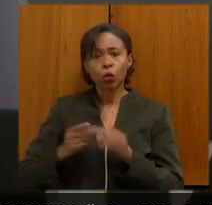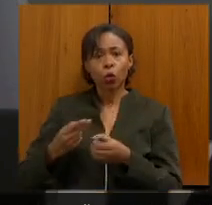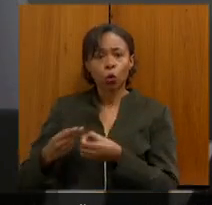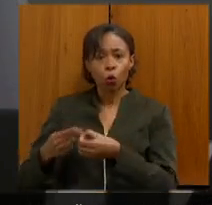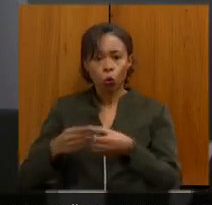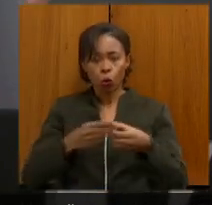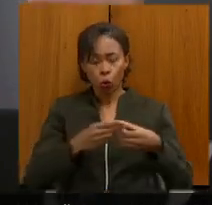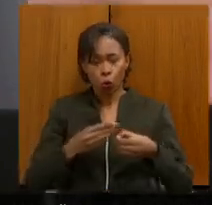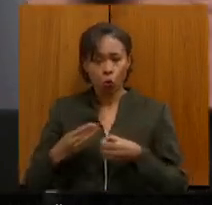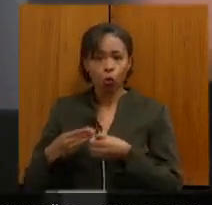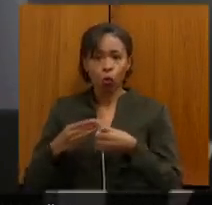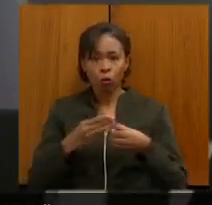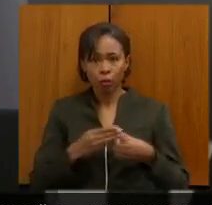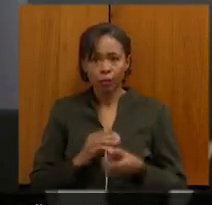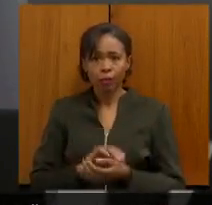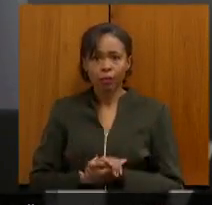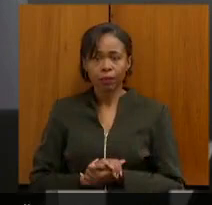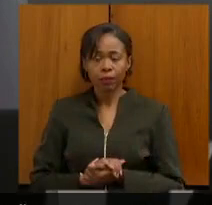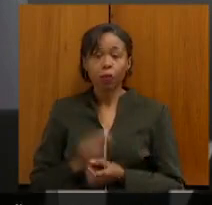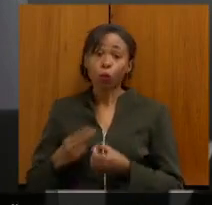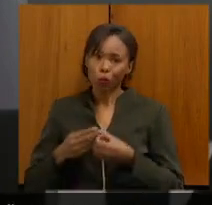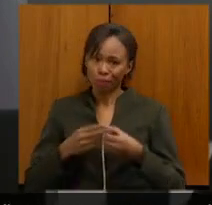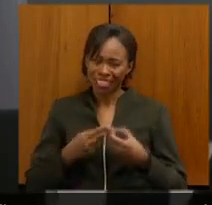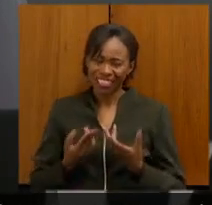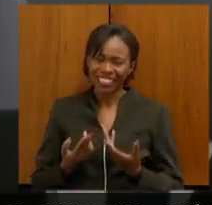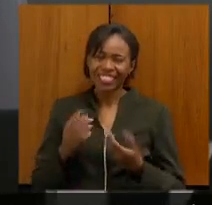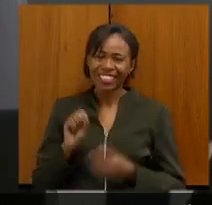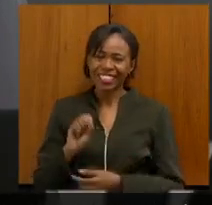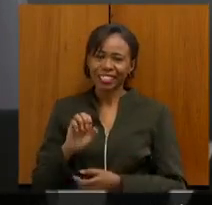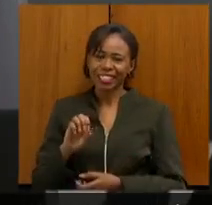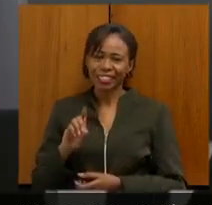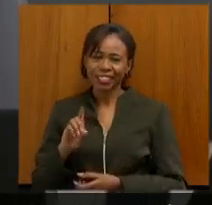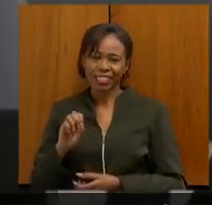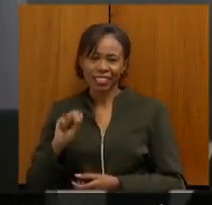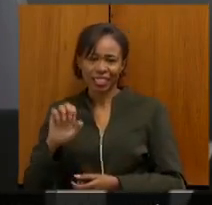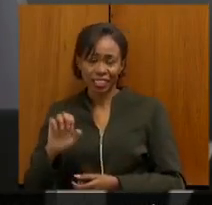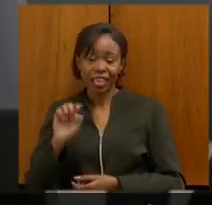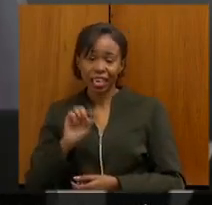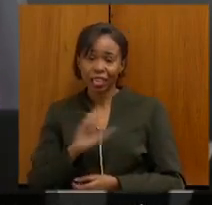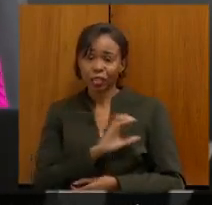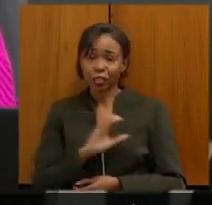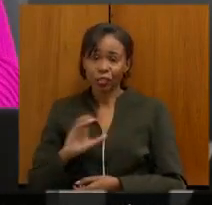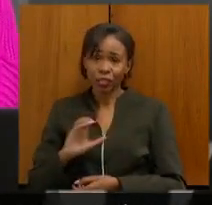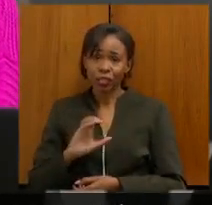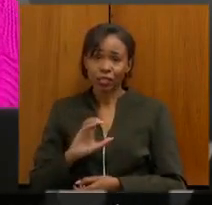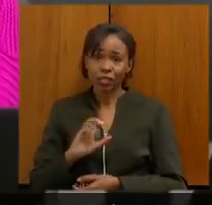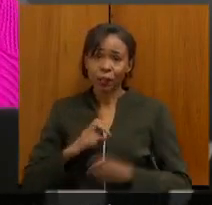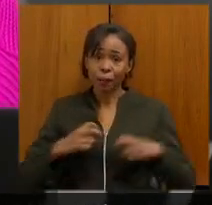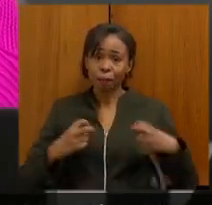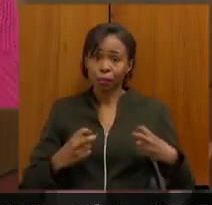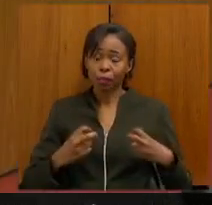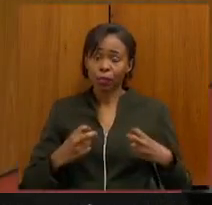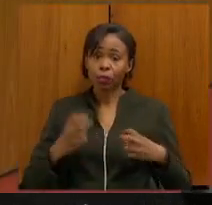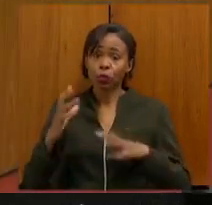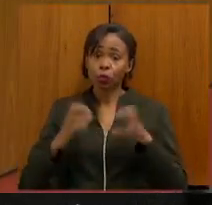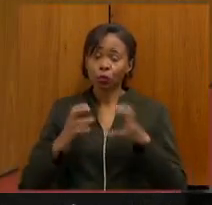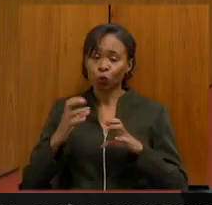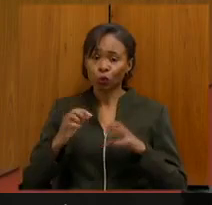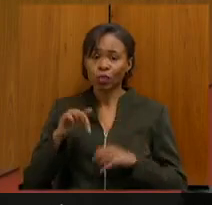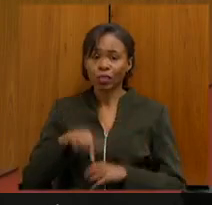humanos as e 10 e coordenadora da mesa de diálogo e negociação de conflitos fundiários de Minas Gerais